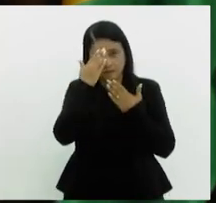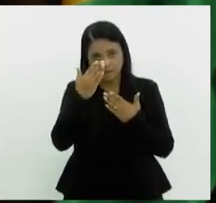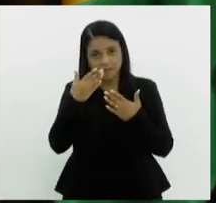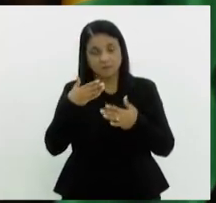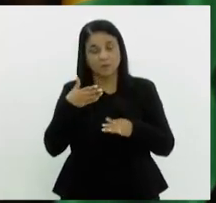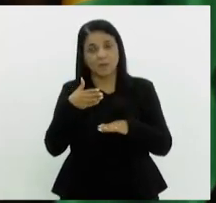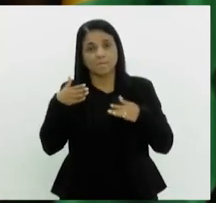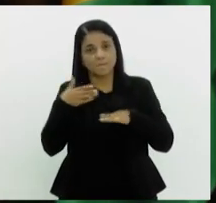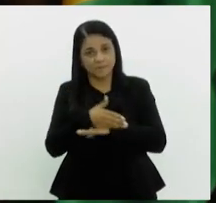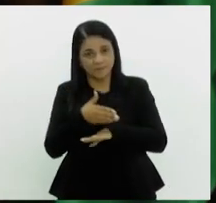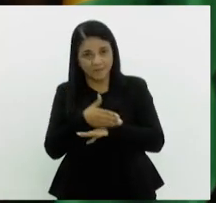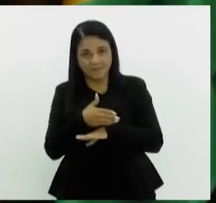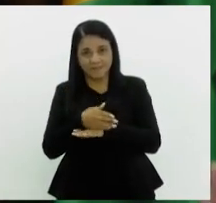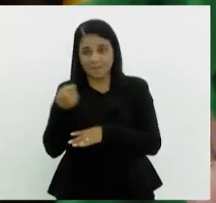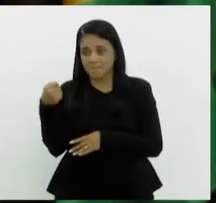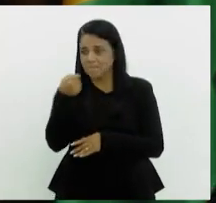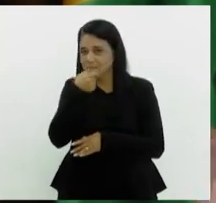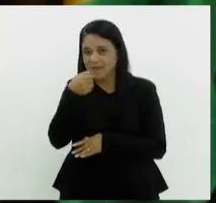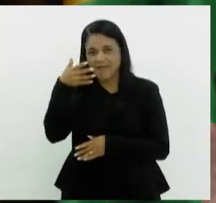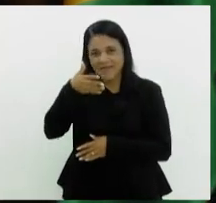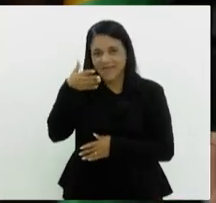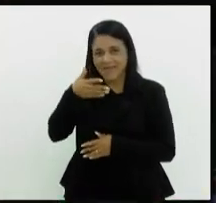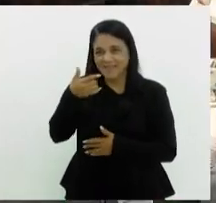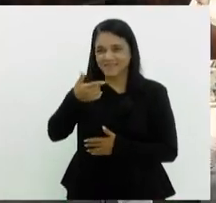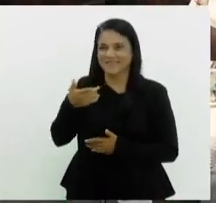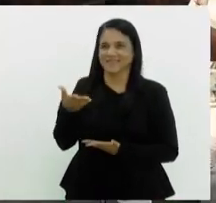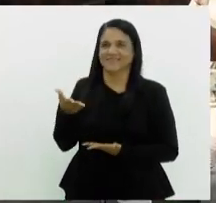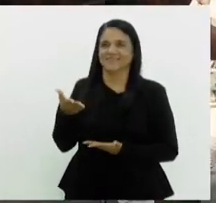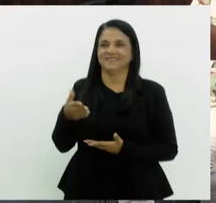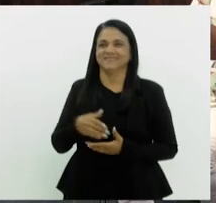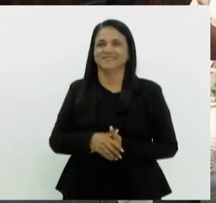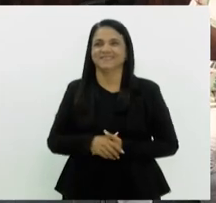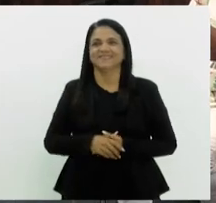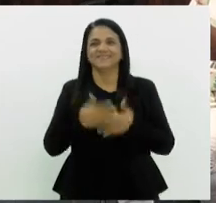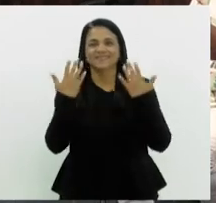e passo o microfone para você de novo.